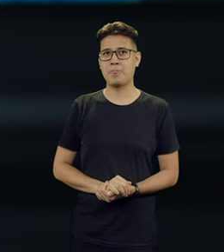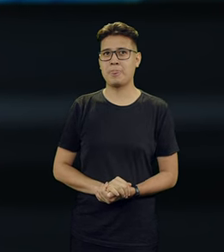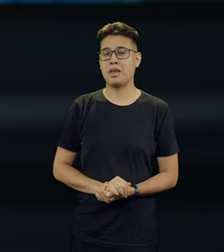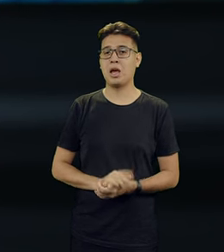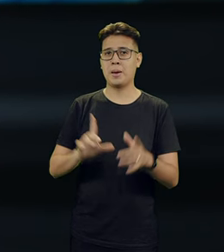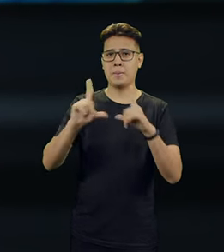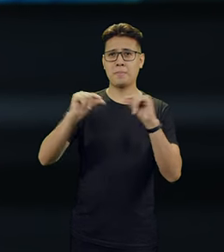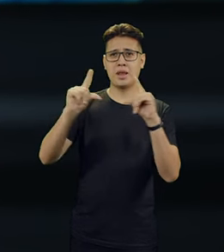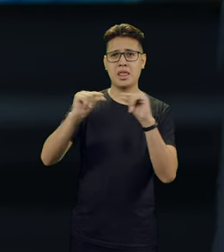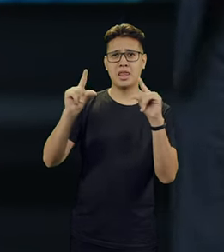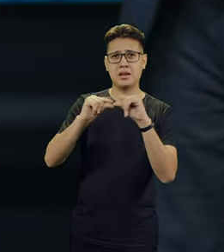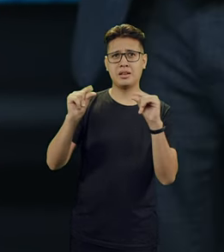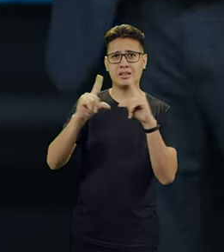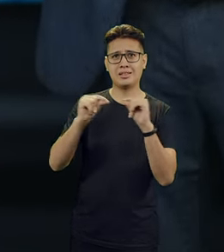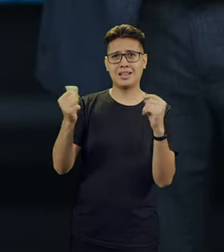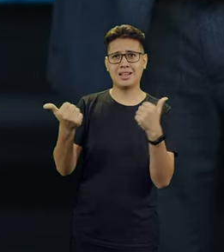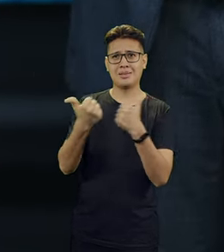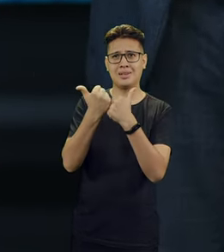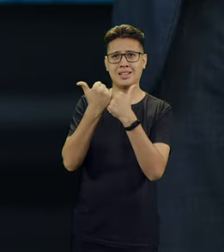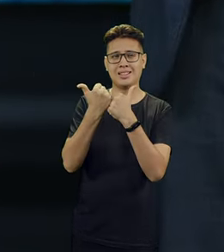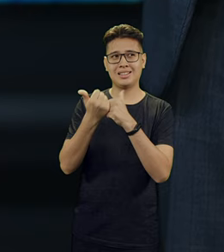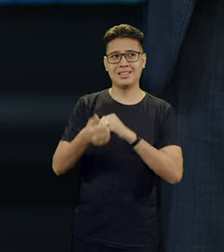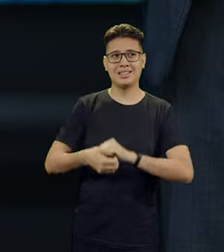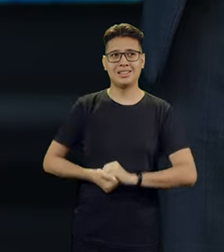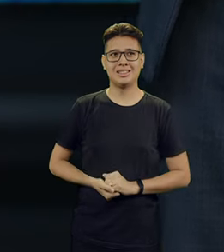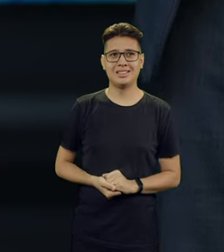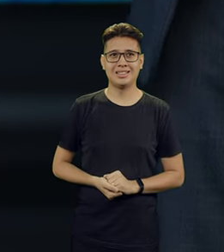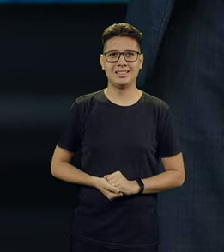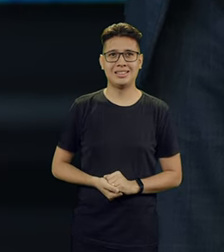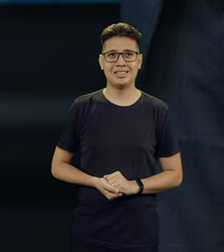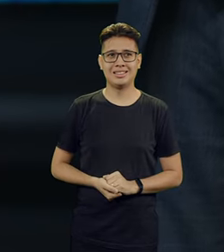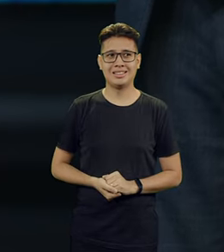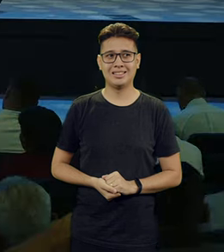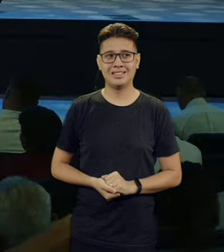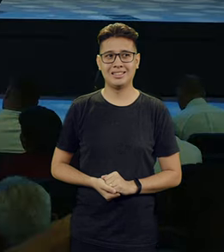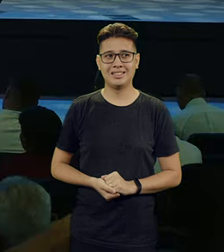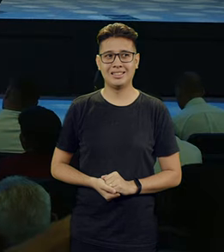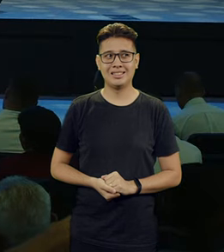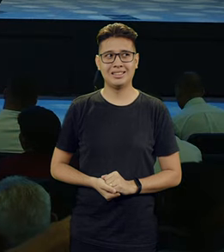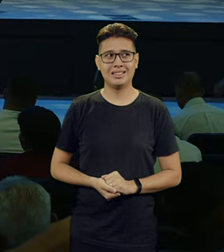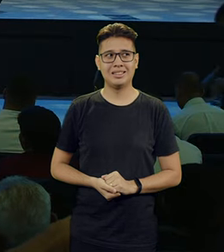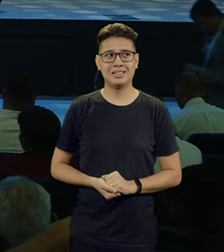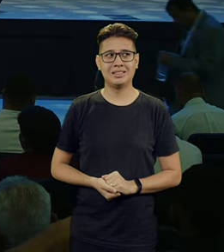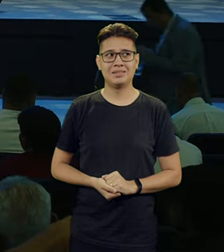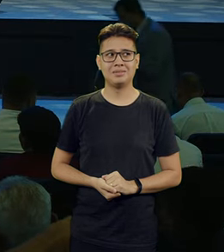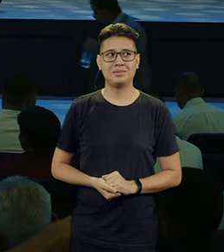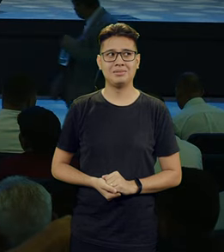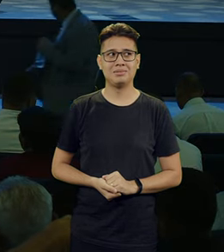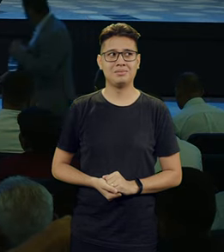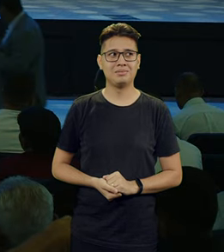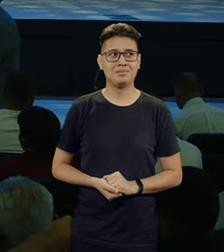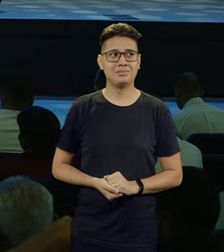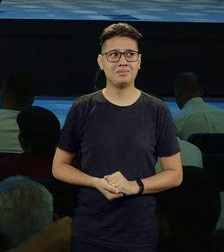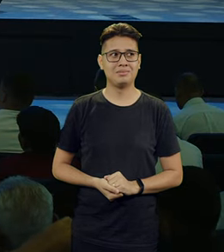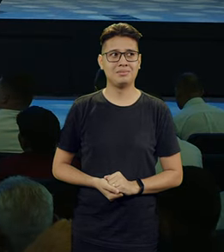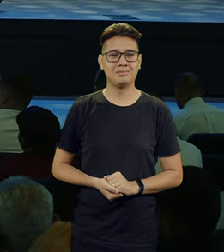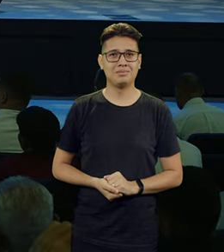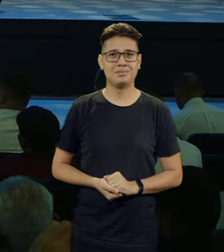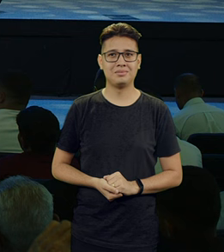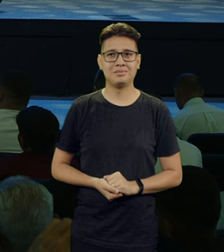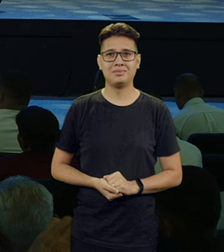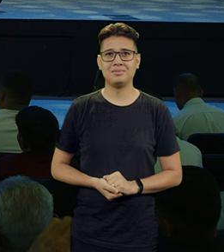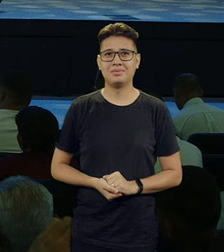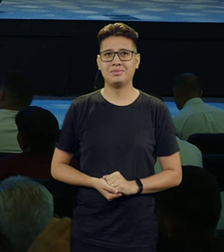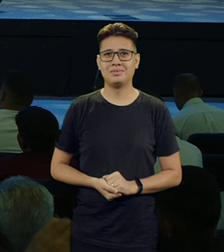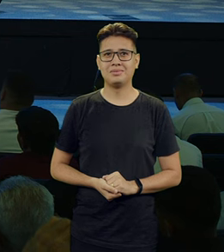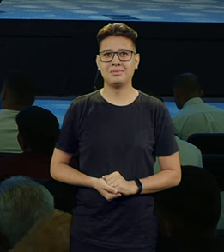Brasília? Estou bem perto. Não sabia que o Paraguai quase perdeu para nós o território